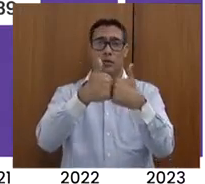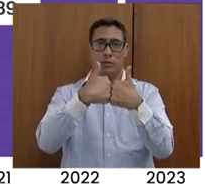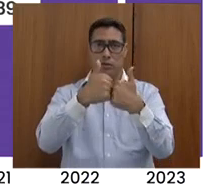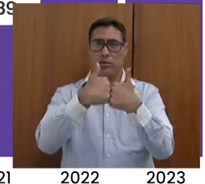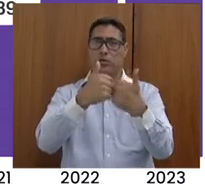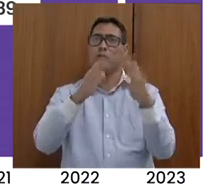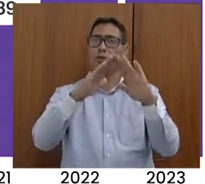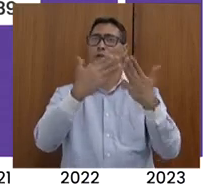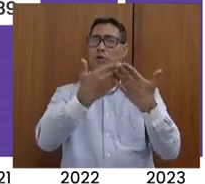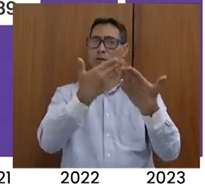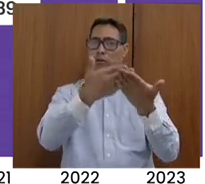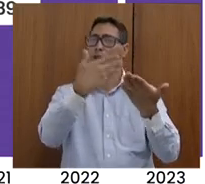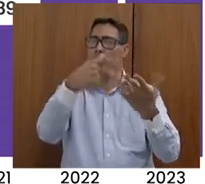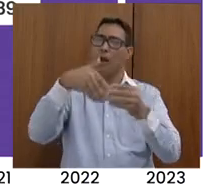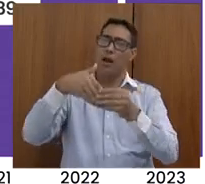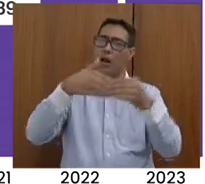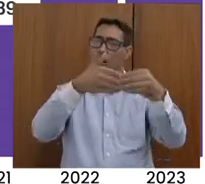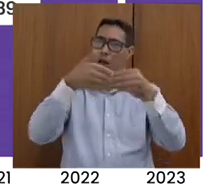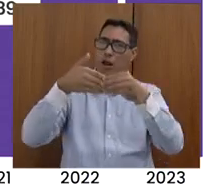novo